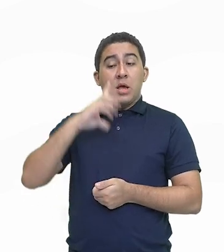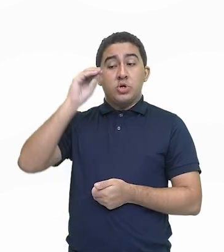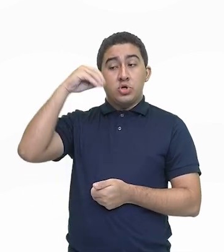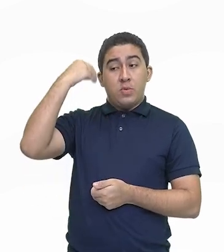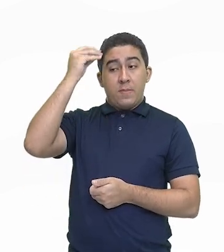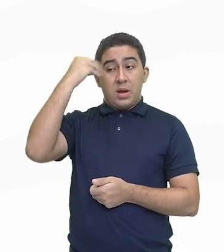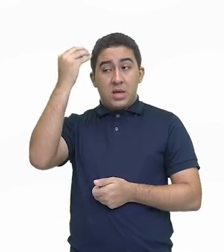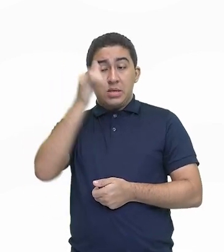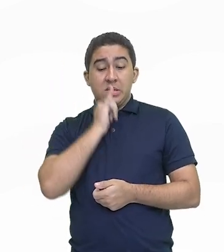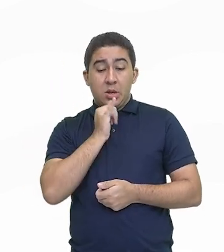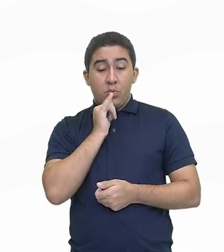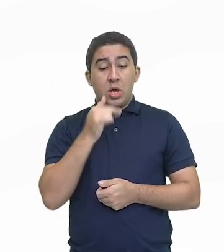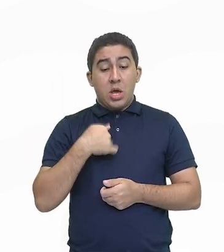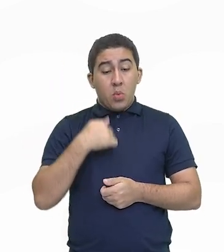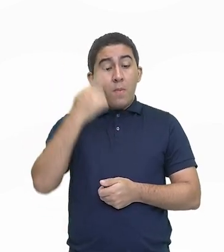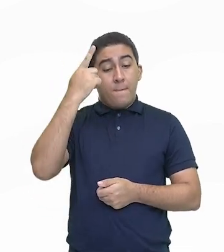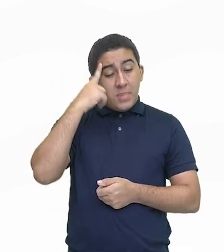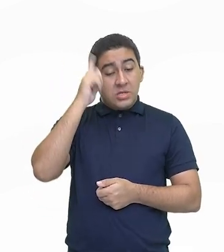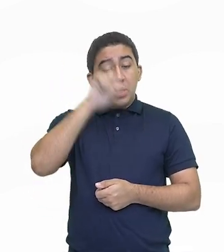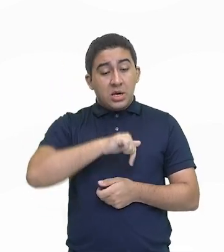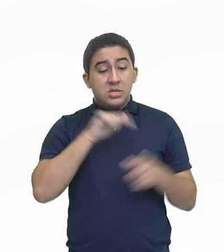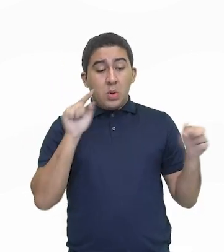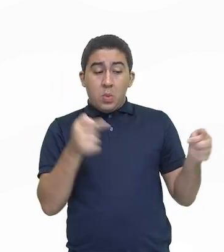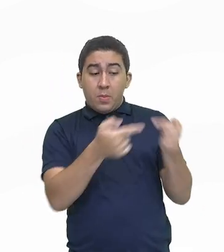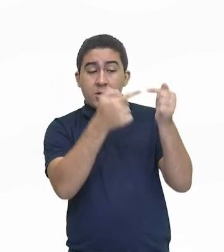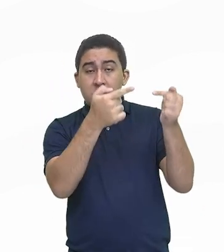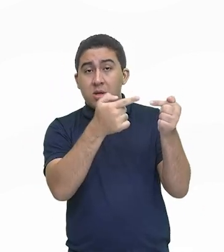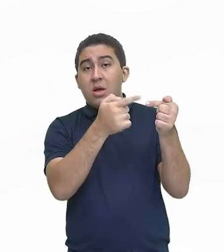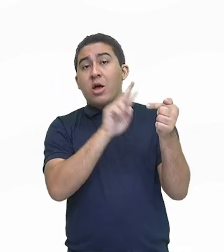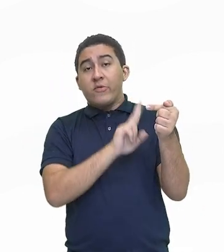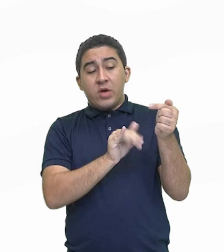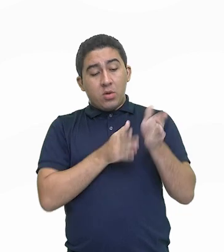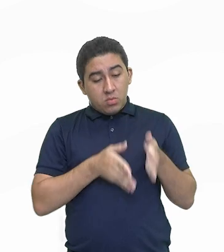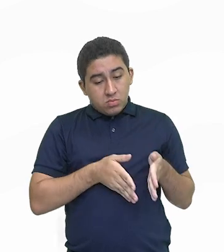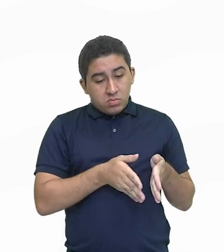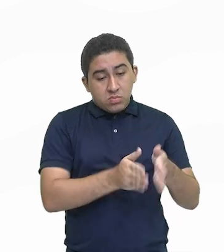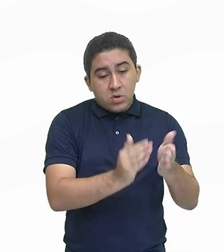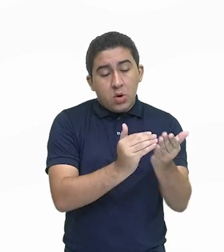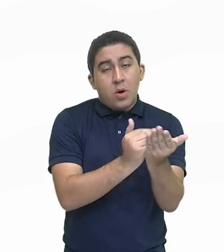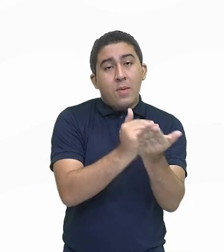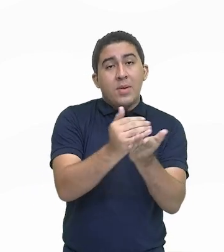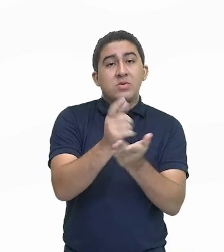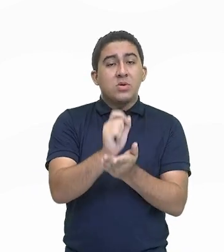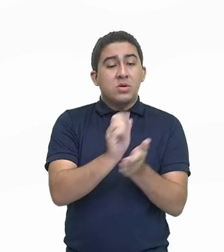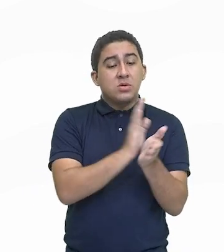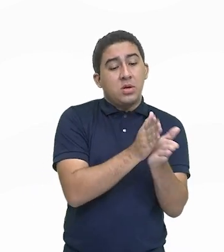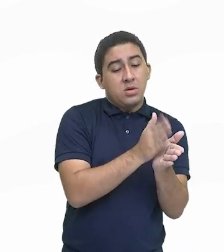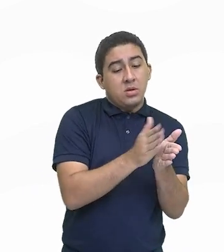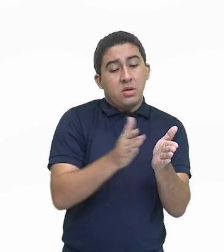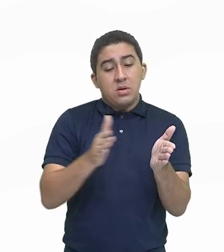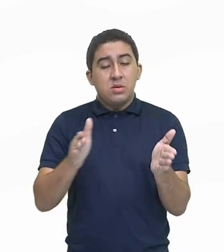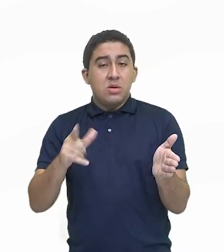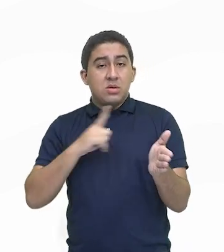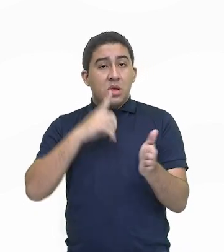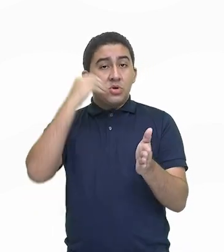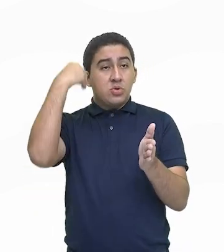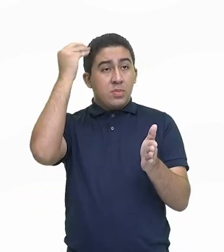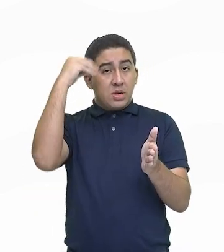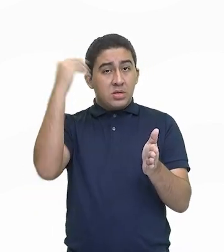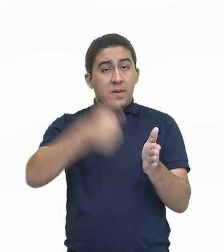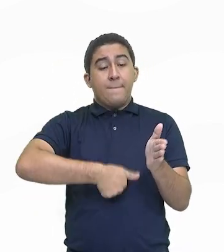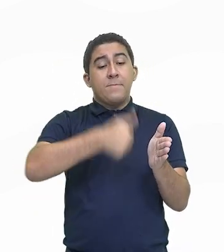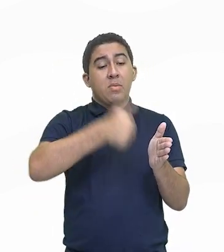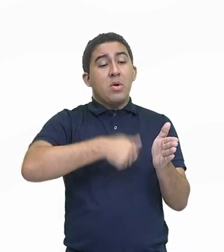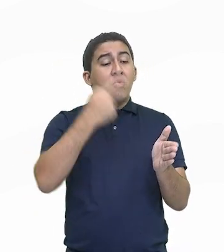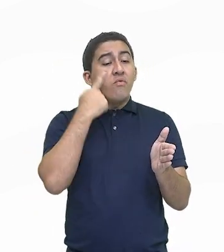possível, eu acho que esse caminho aqui eu vou chegar lá, você vai começar a fazer um passo a passo, vai experimentar. Primeiro eu